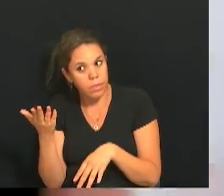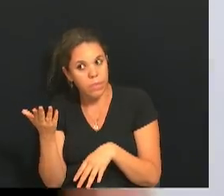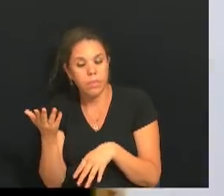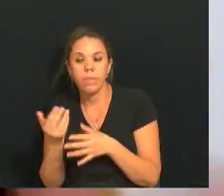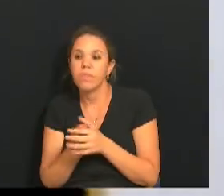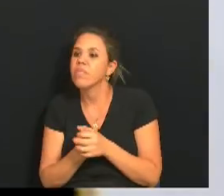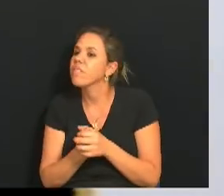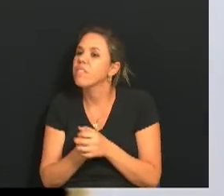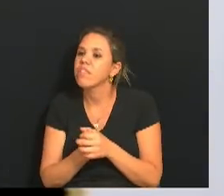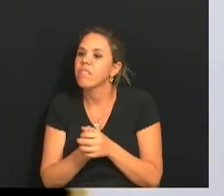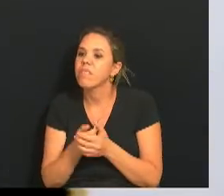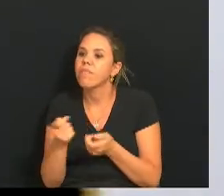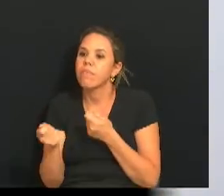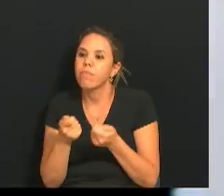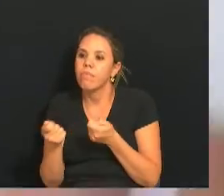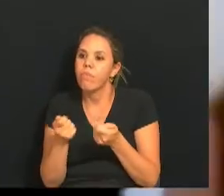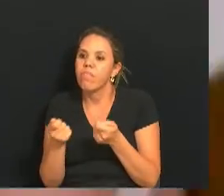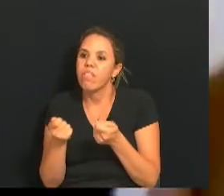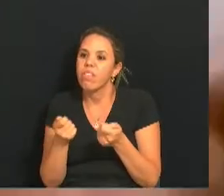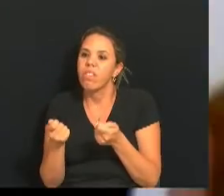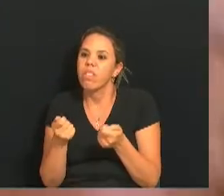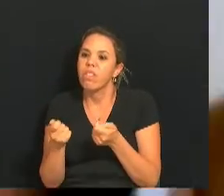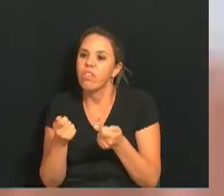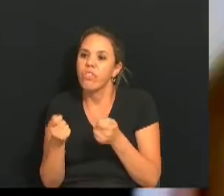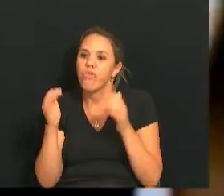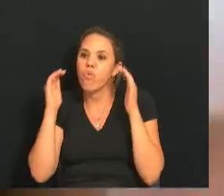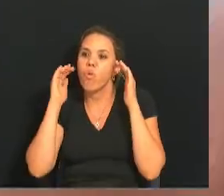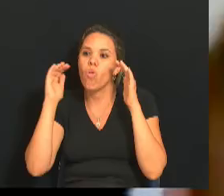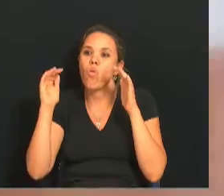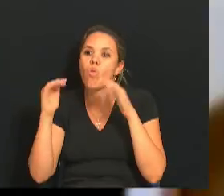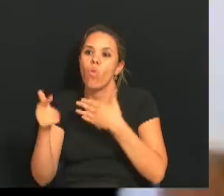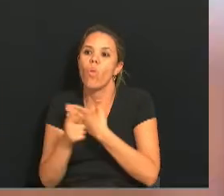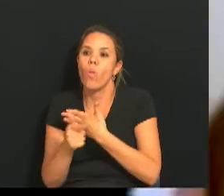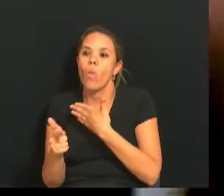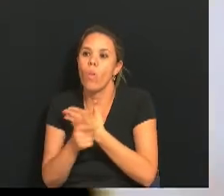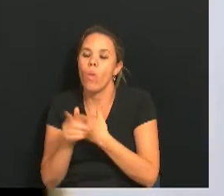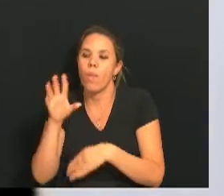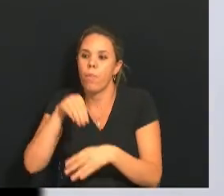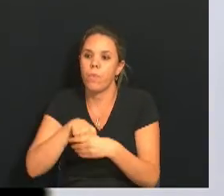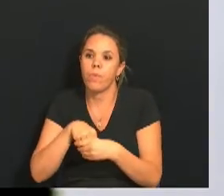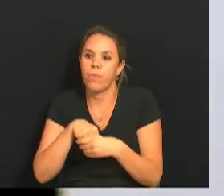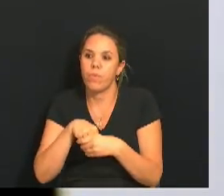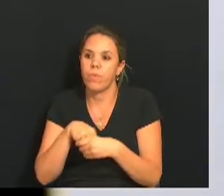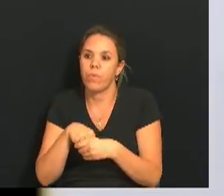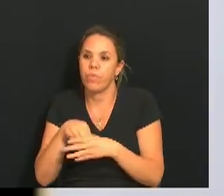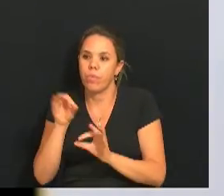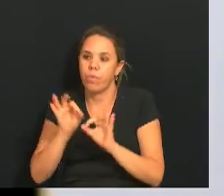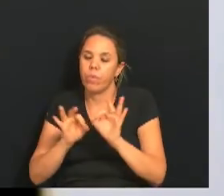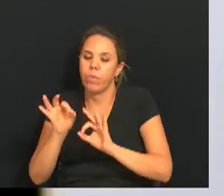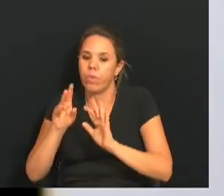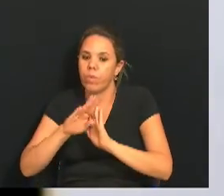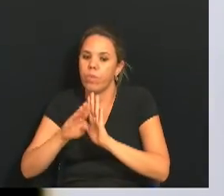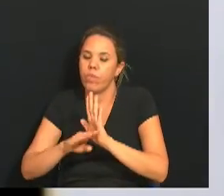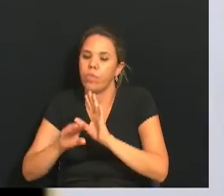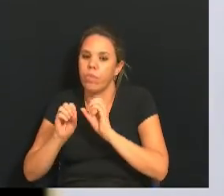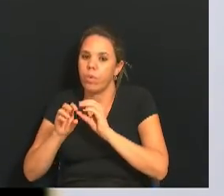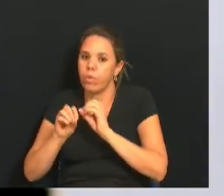com estabilidade, que cumpriram aquele papel deprimente no Plano Municipal de